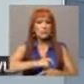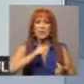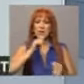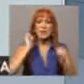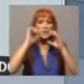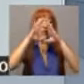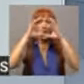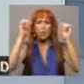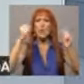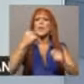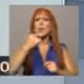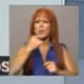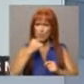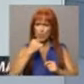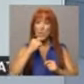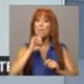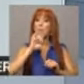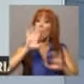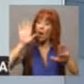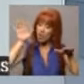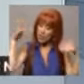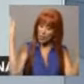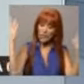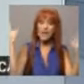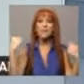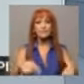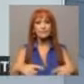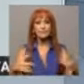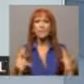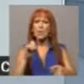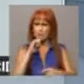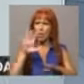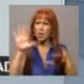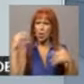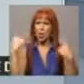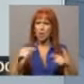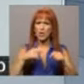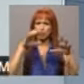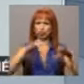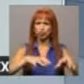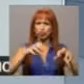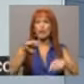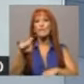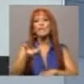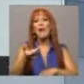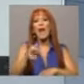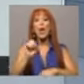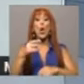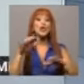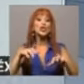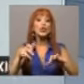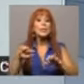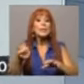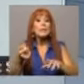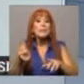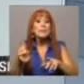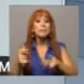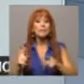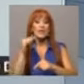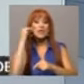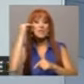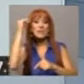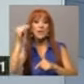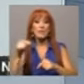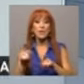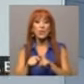céu muito nublado. Há a possibilidade, pode mesmo ocorrer períodos de chuva fraca ou chuvisco, em especial